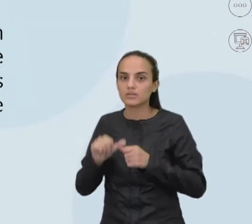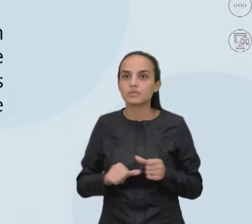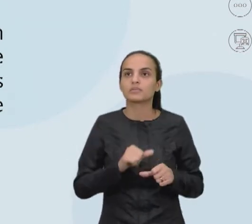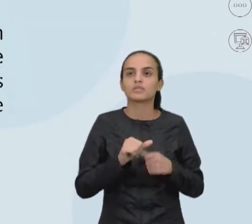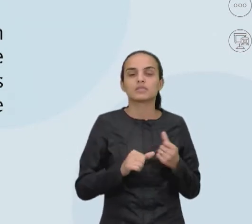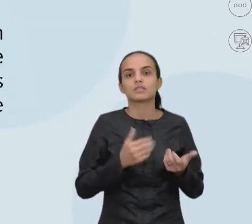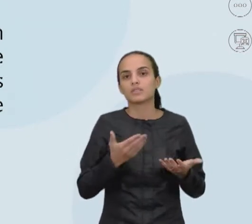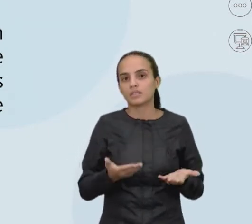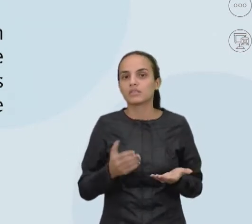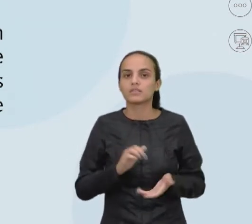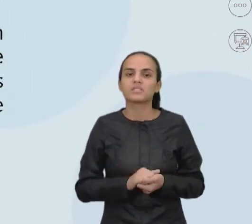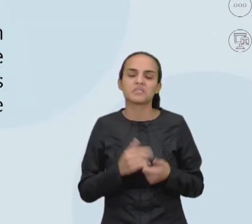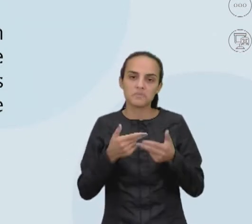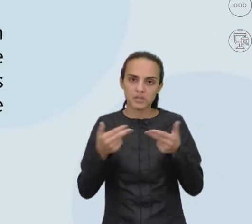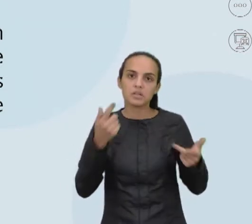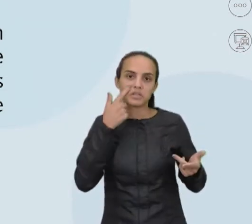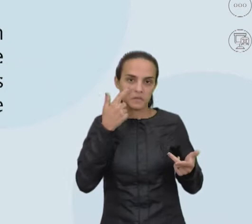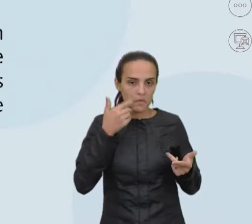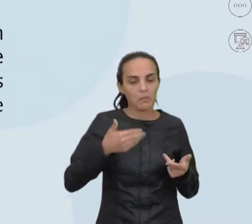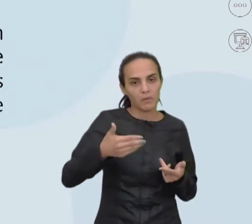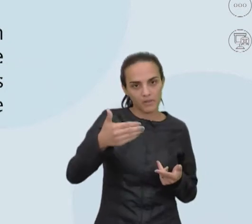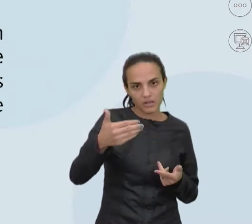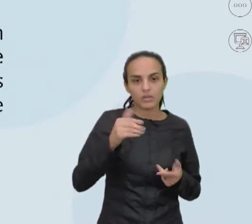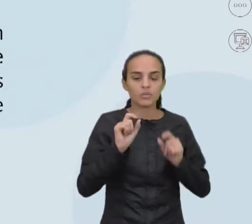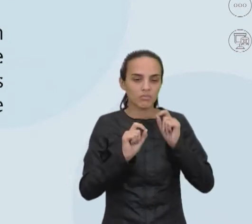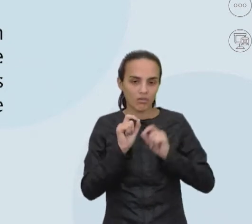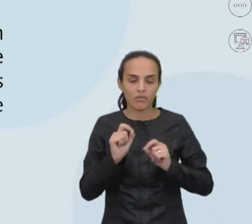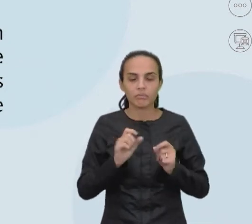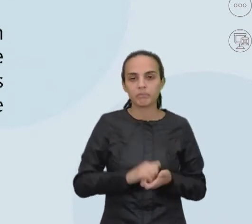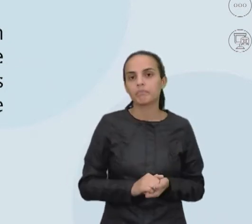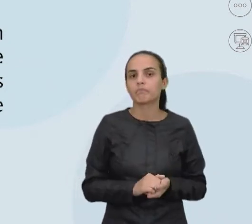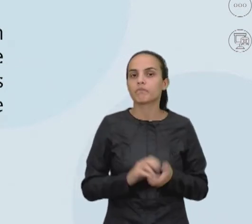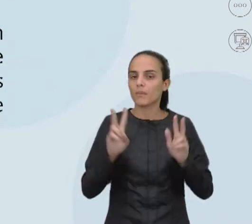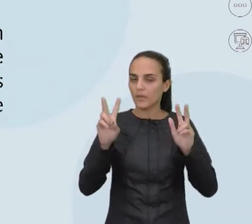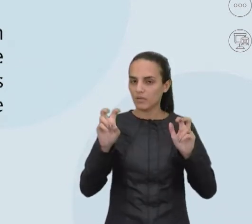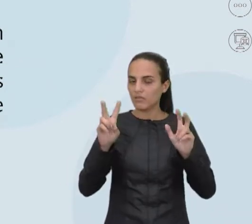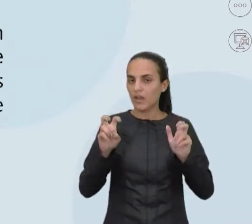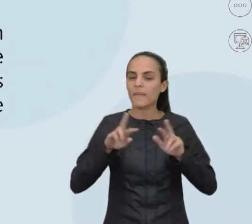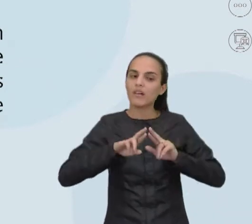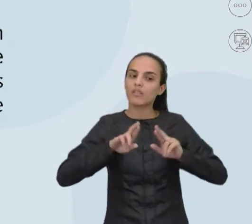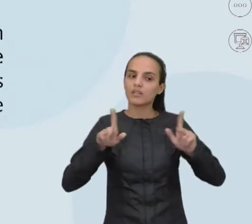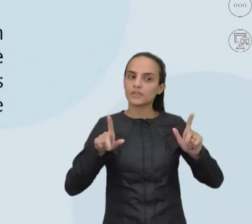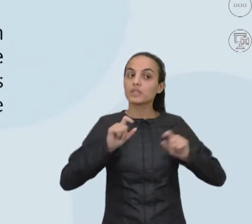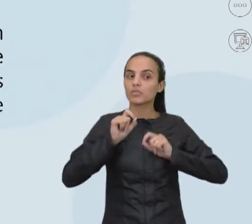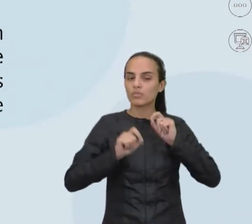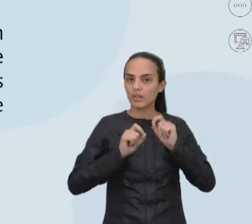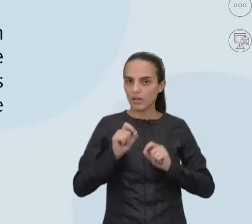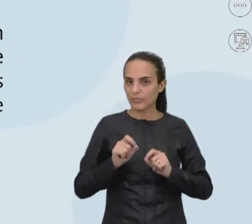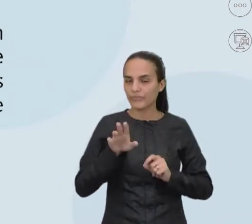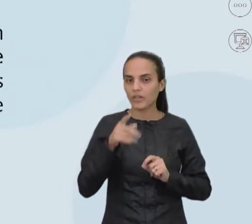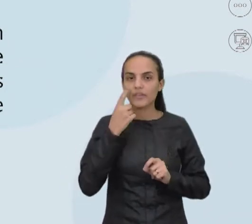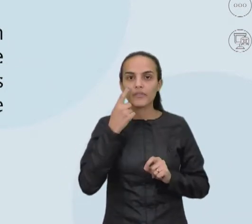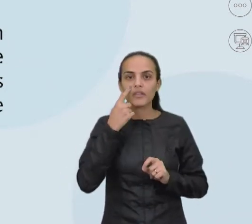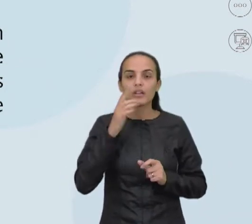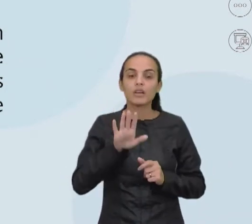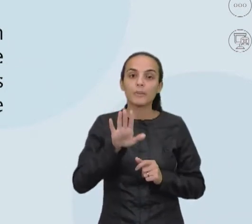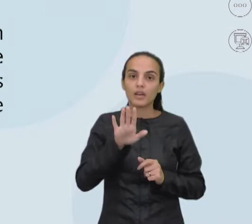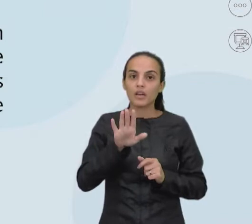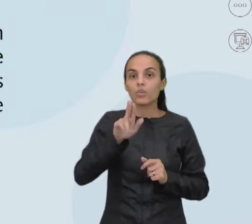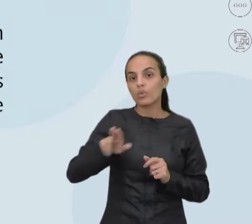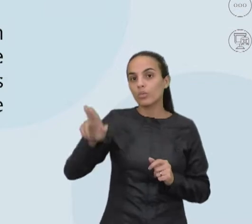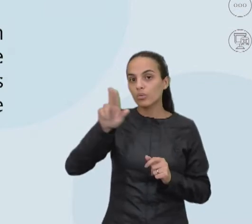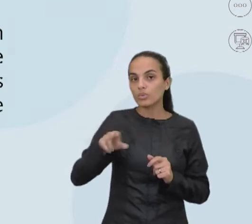da cana em etanol. Vocês vão ver mais para frente um pouquinho sobre essas diferenças. Então, o uso moderno são